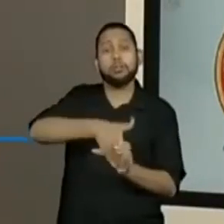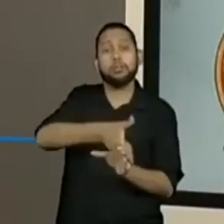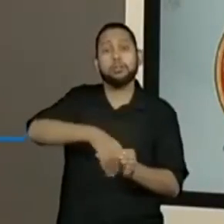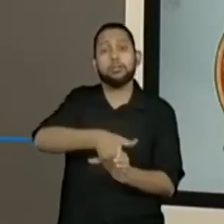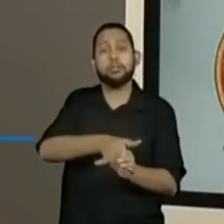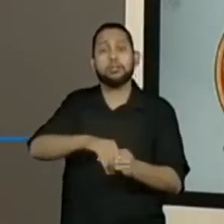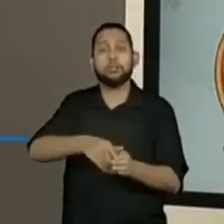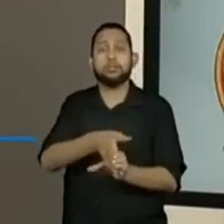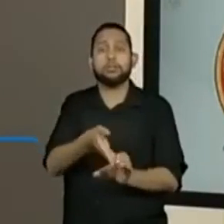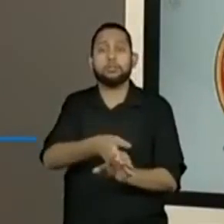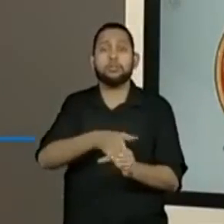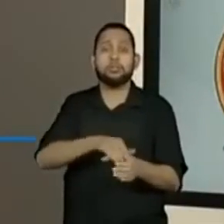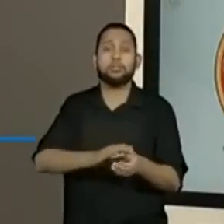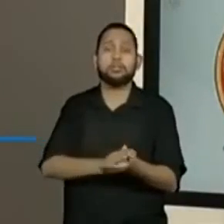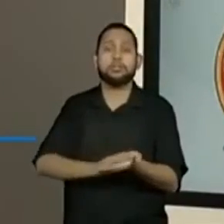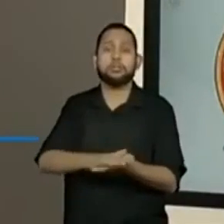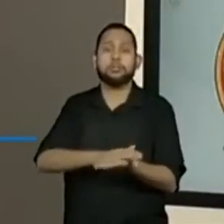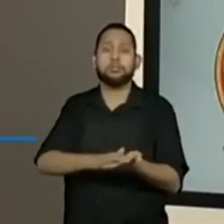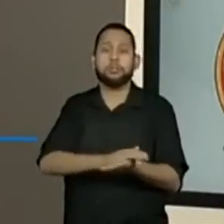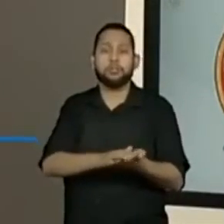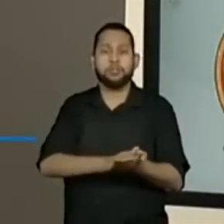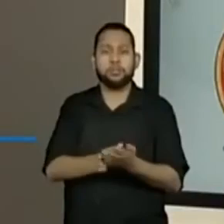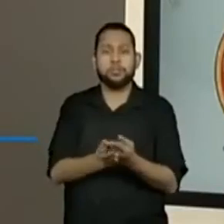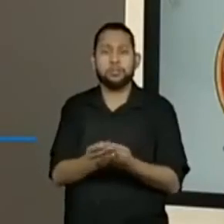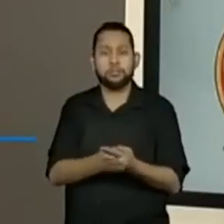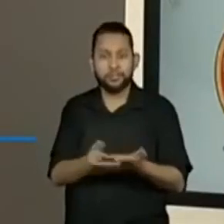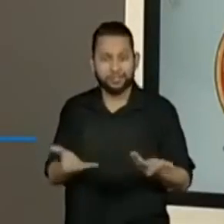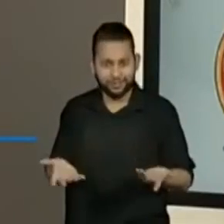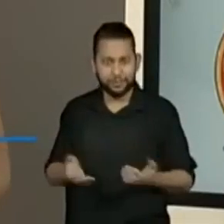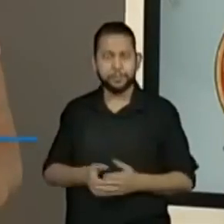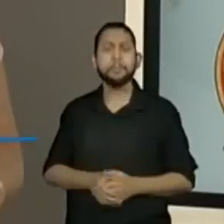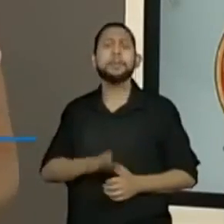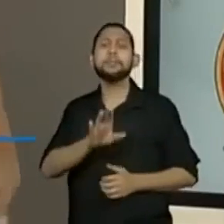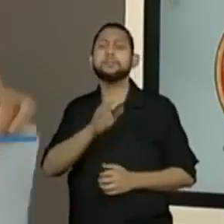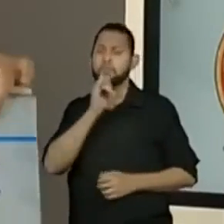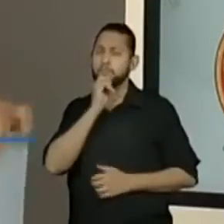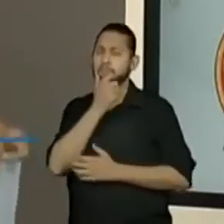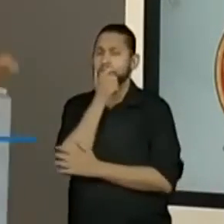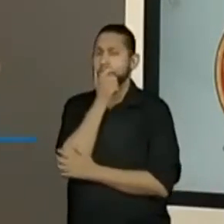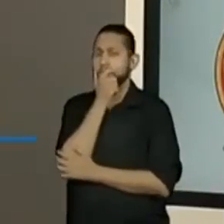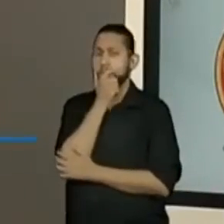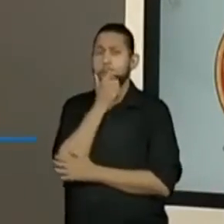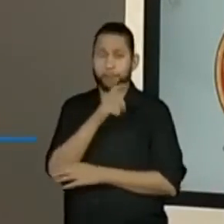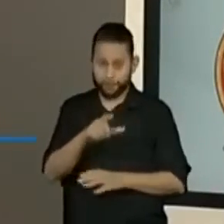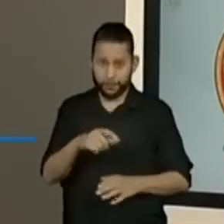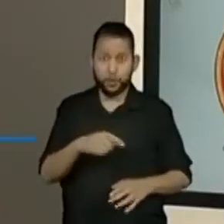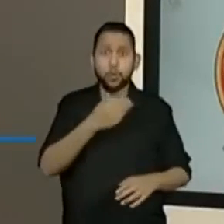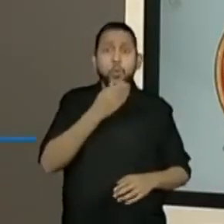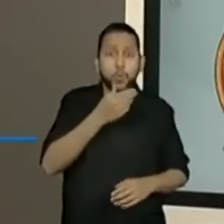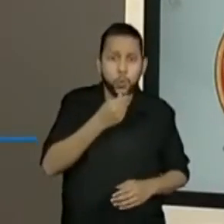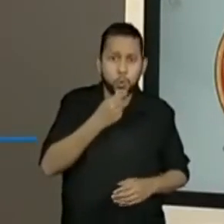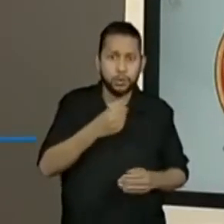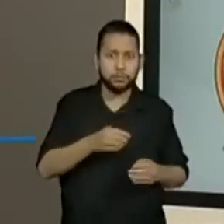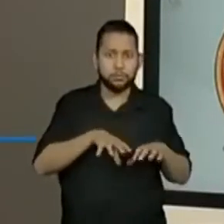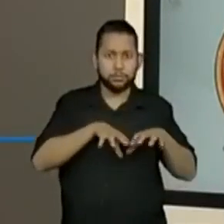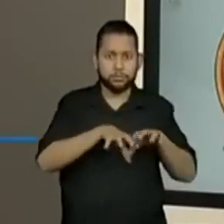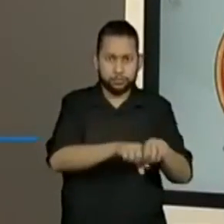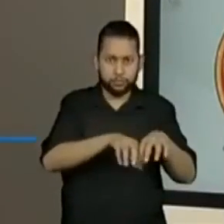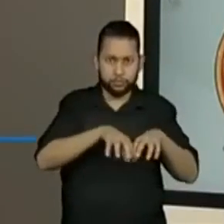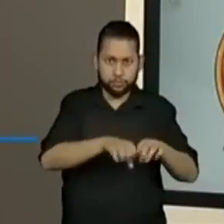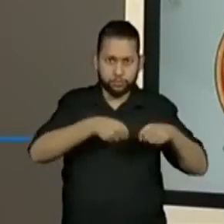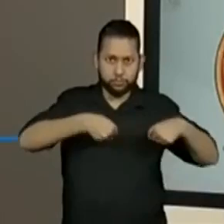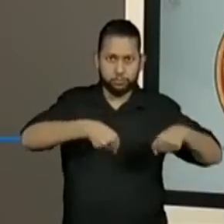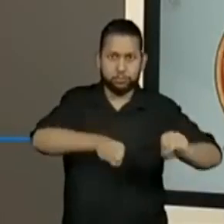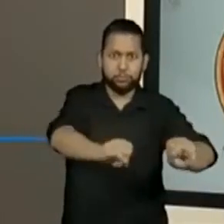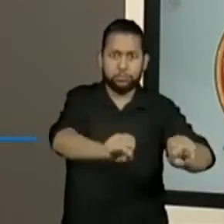Pizzaiolo vocês Já pensaram Como é que os ingredientes chegam até a bancada do Pizzaiolo para ele produzir uma